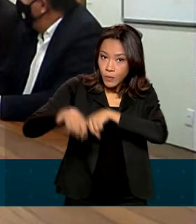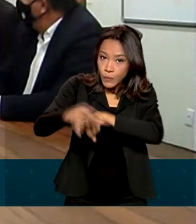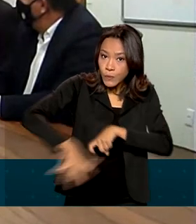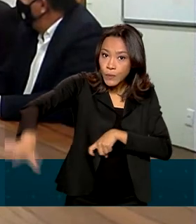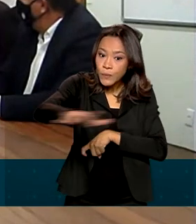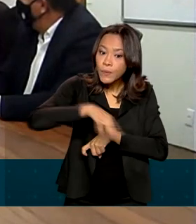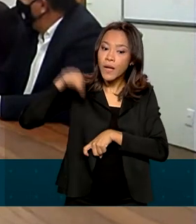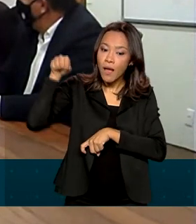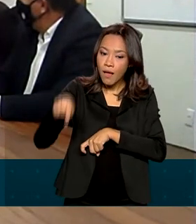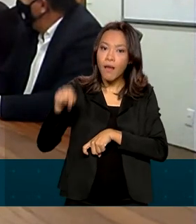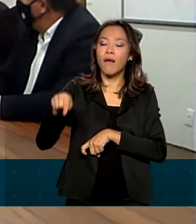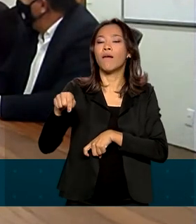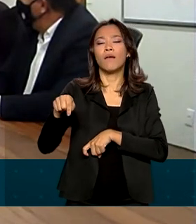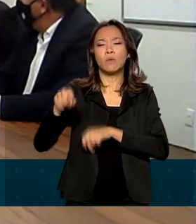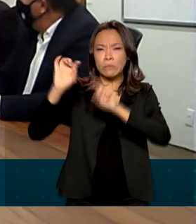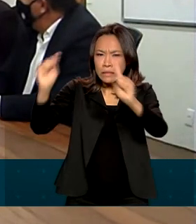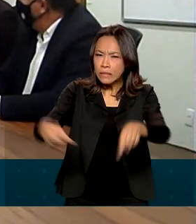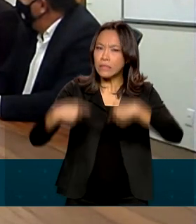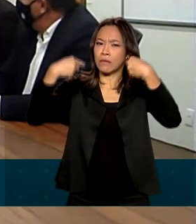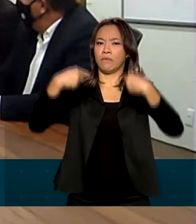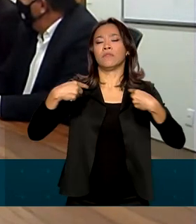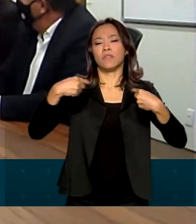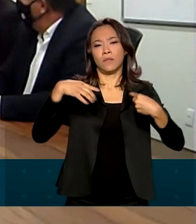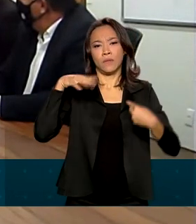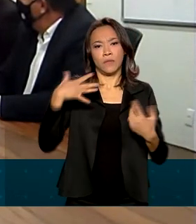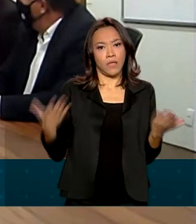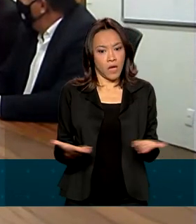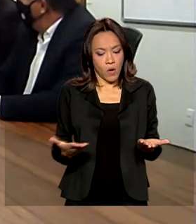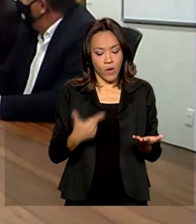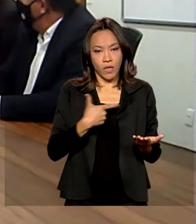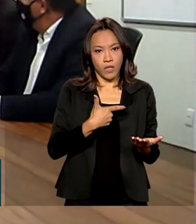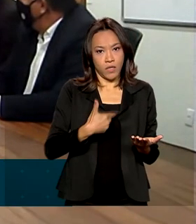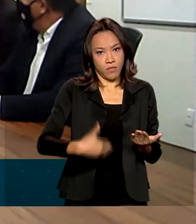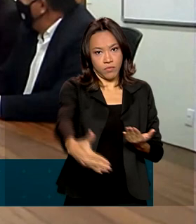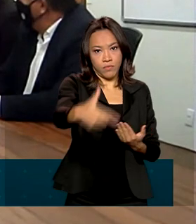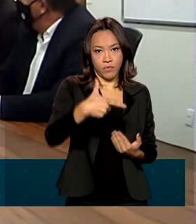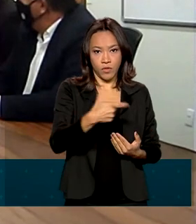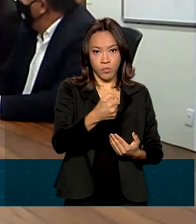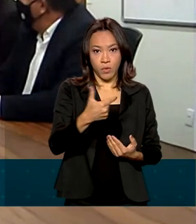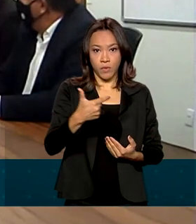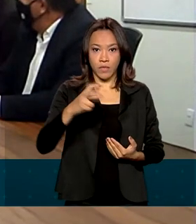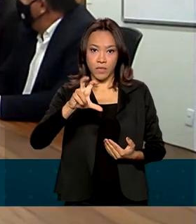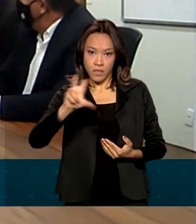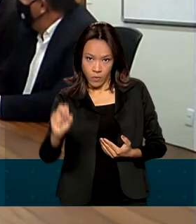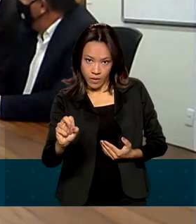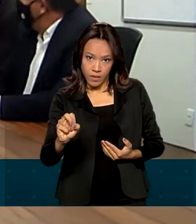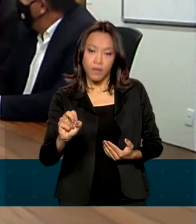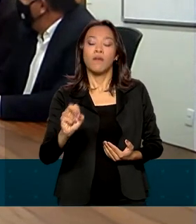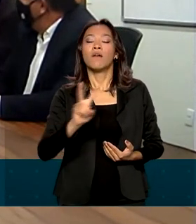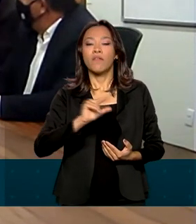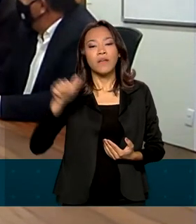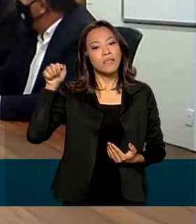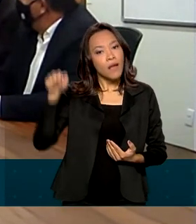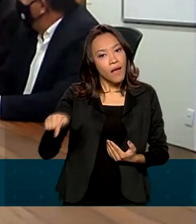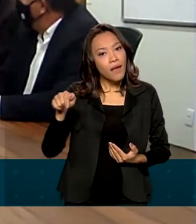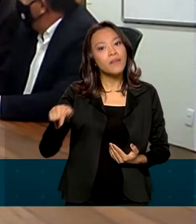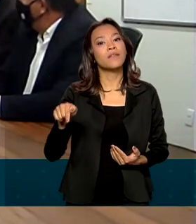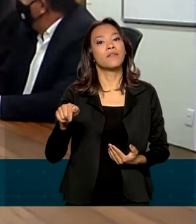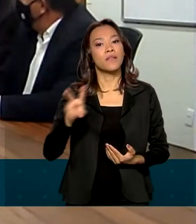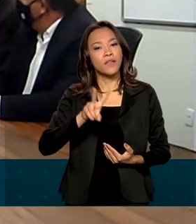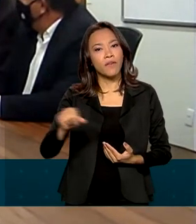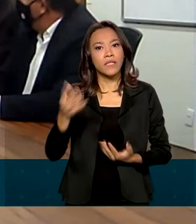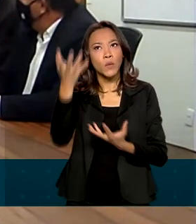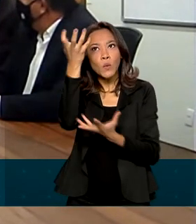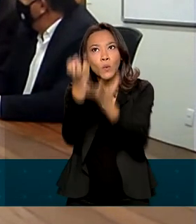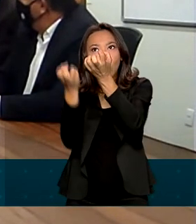nova economia verde com neutralidade de carbono em 2050. E provavelmente vai ser ela que vai absorver muito